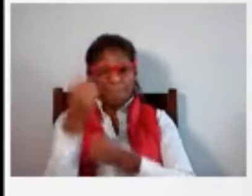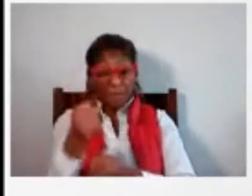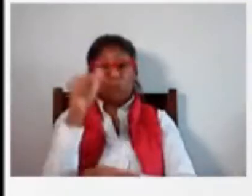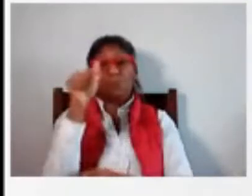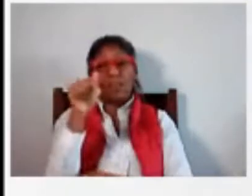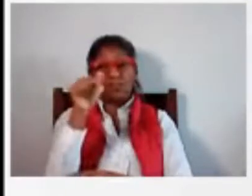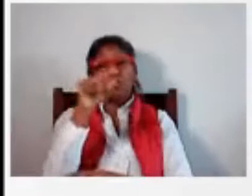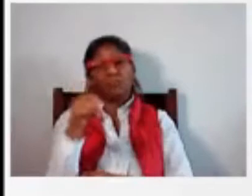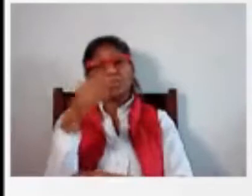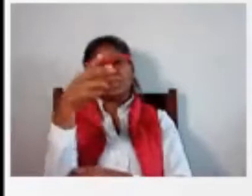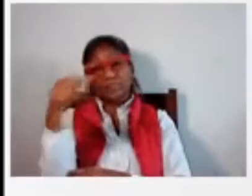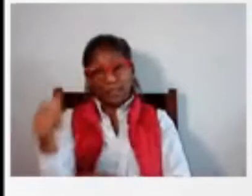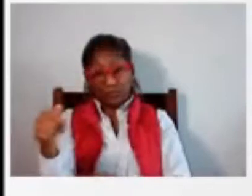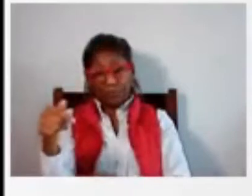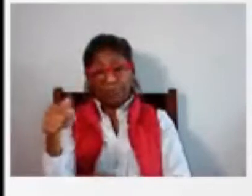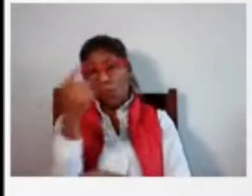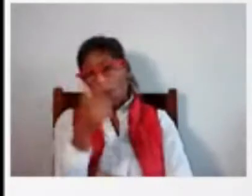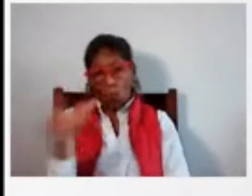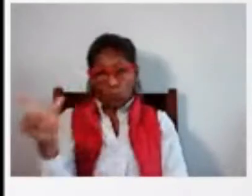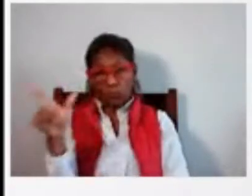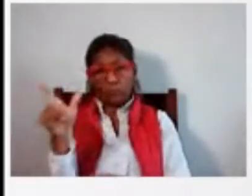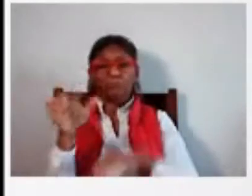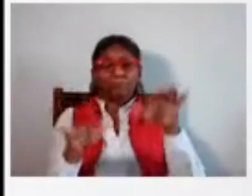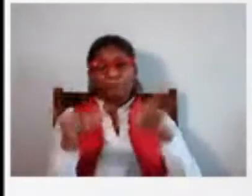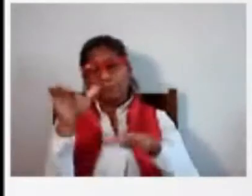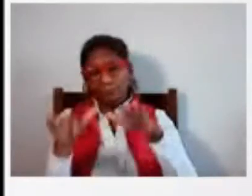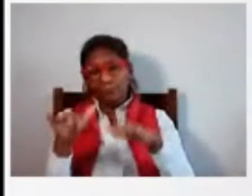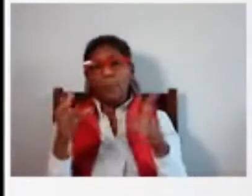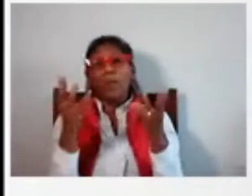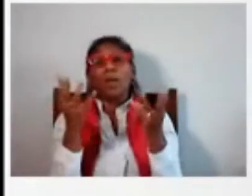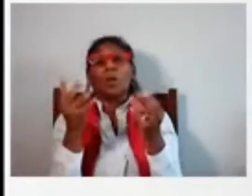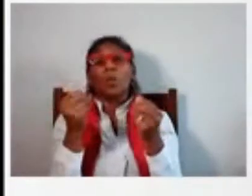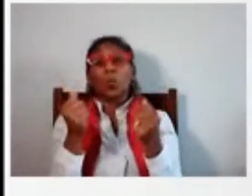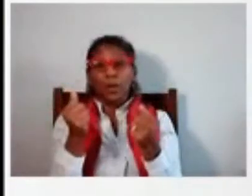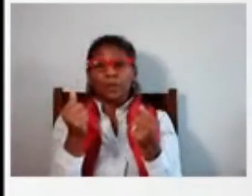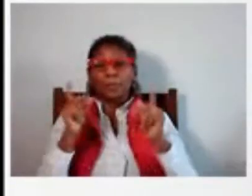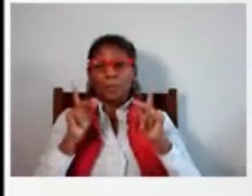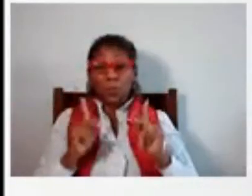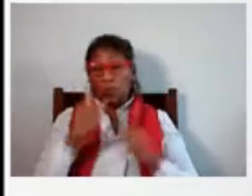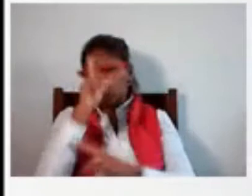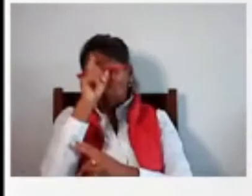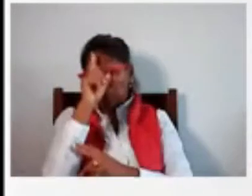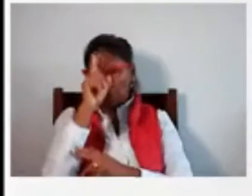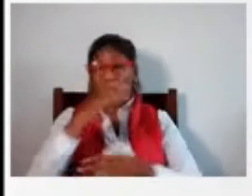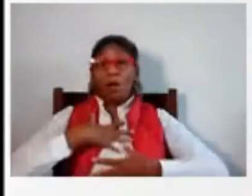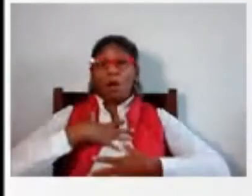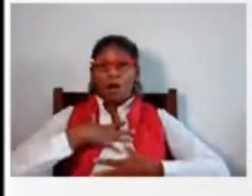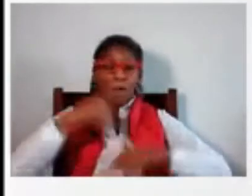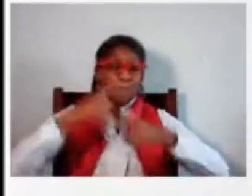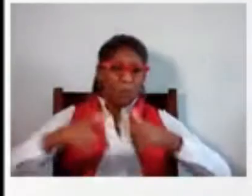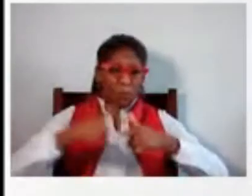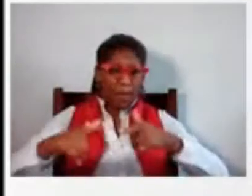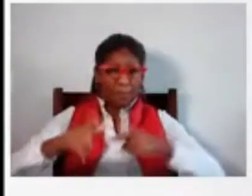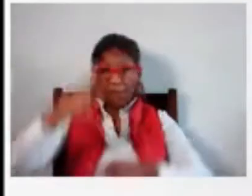na macro-região, que mede a variação no número de internados por síndromes respiratórias agudas graves, foi bandeira